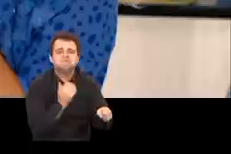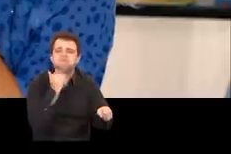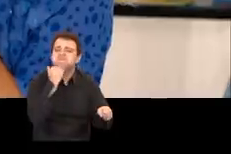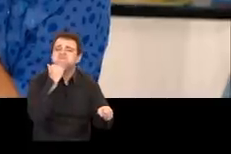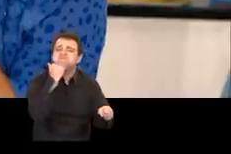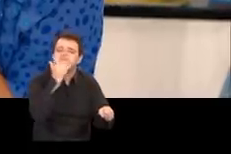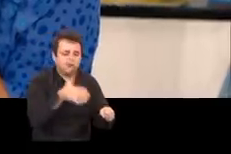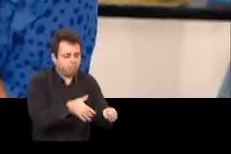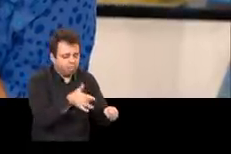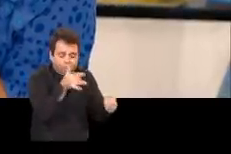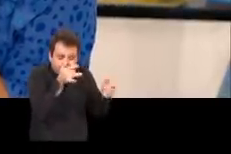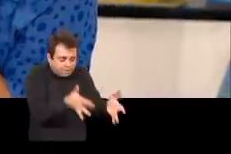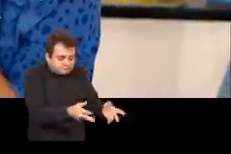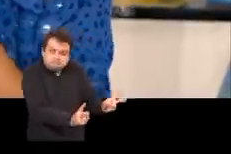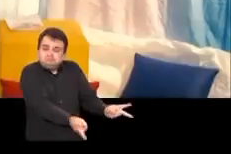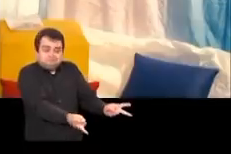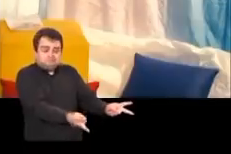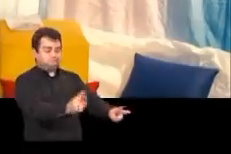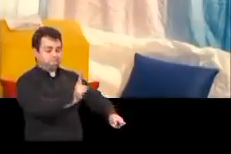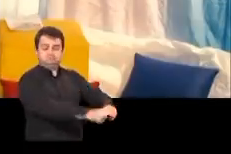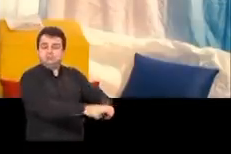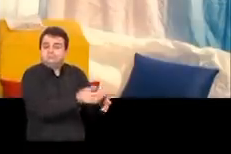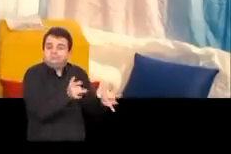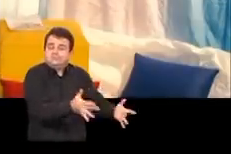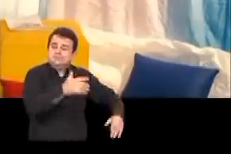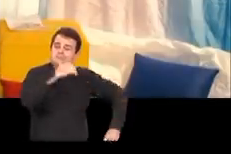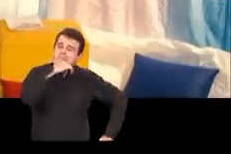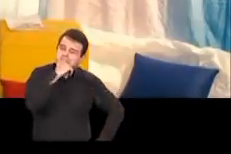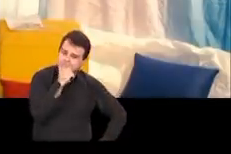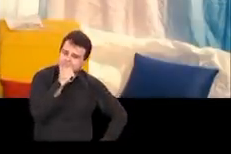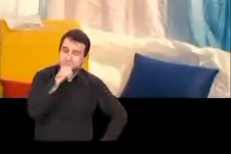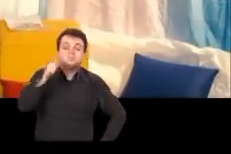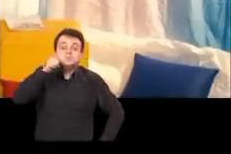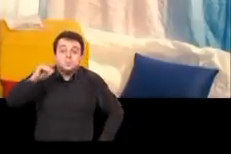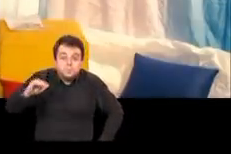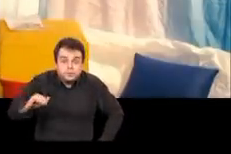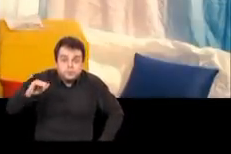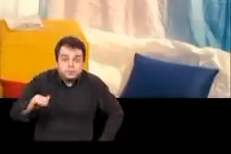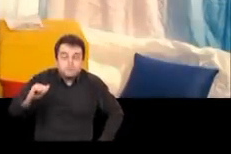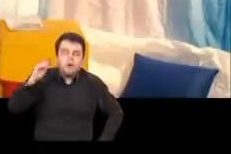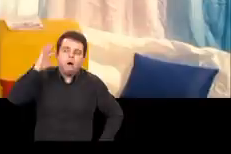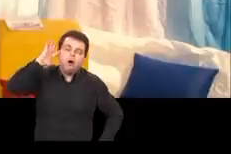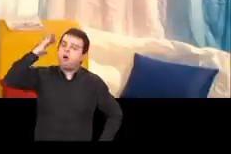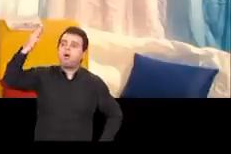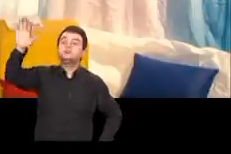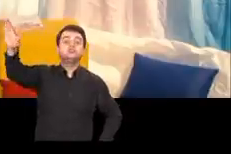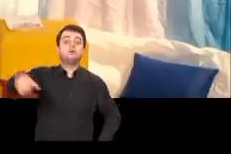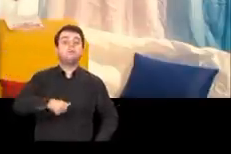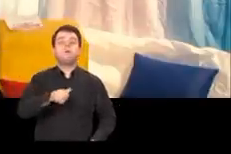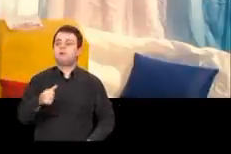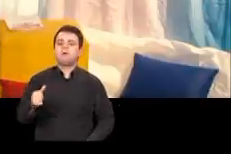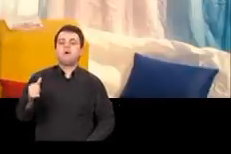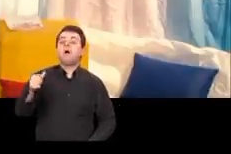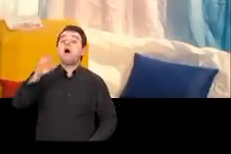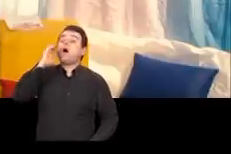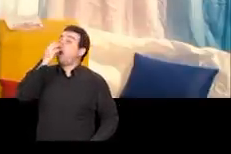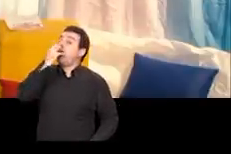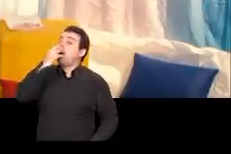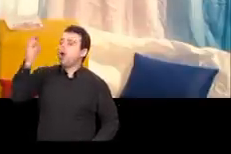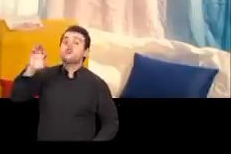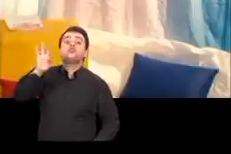Nada do rabanete sair da terra. A netinha, então, chamou o Totó.